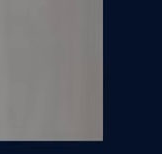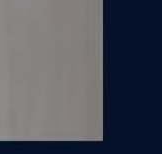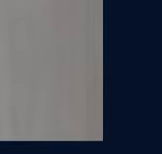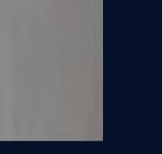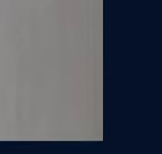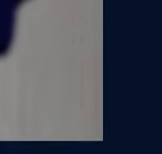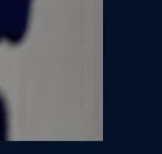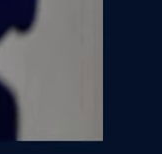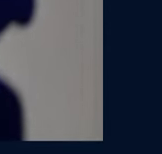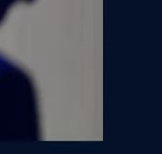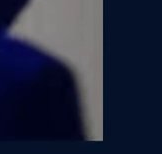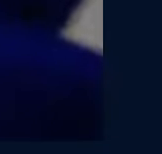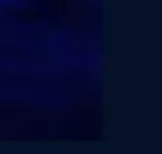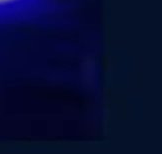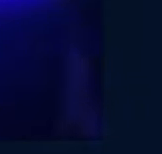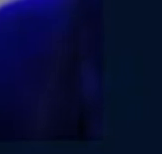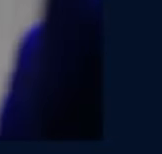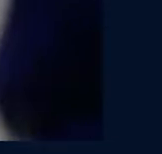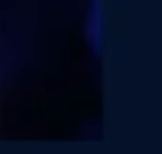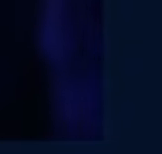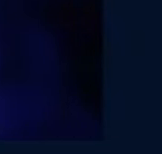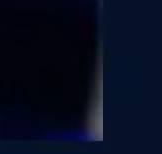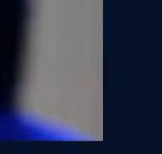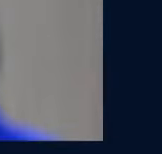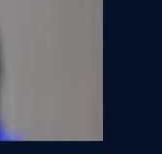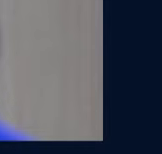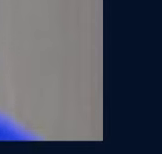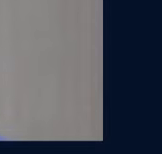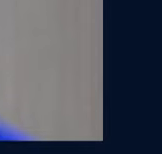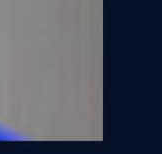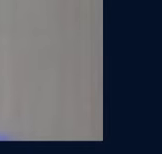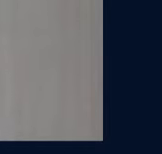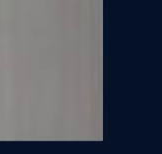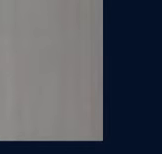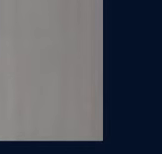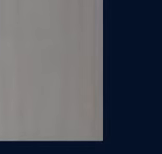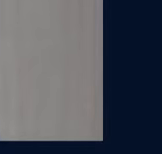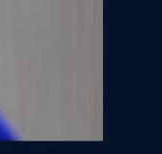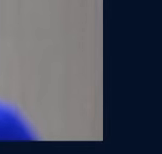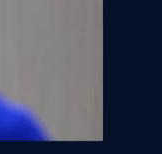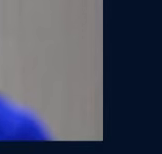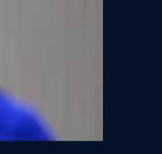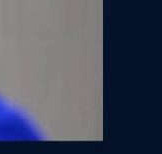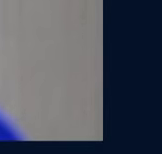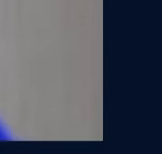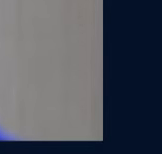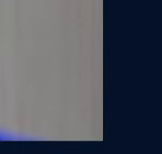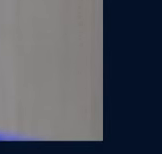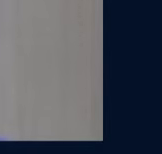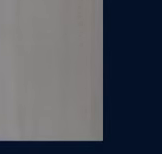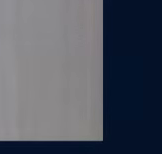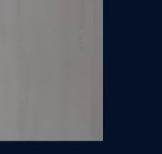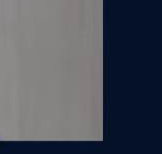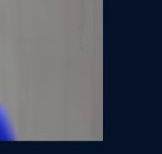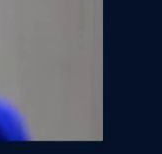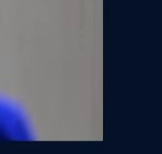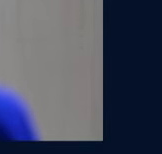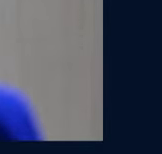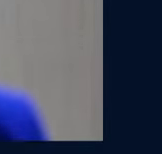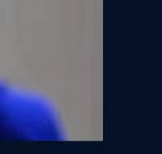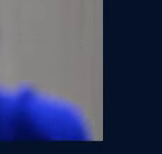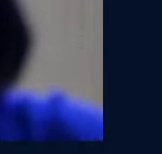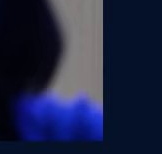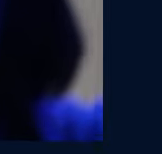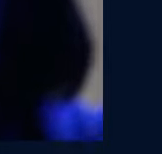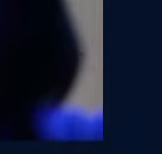eh um privilégio enorme est aqui com quatro governadores de estados tão relevantes e estamos com o